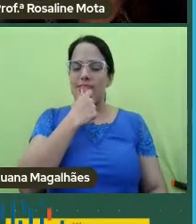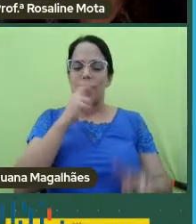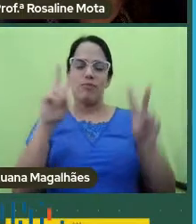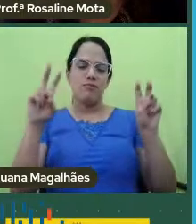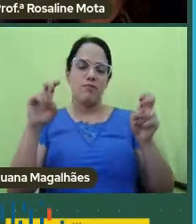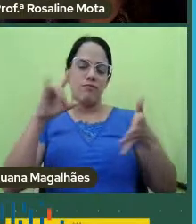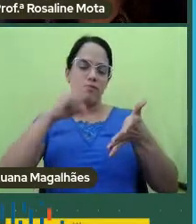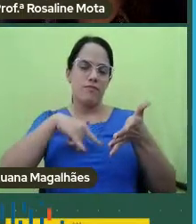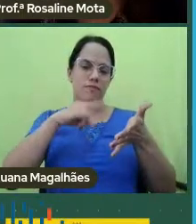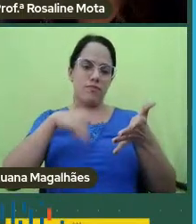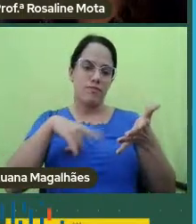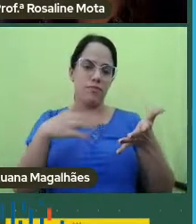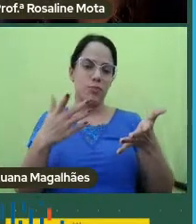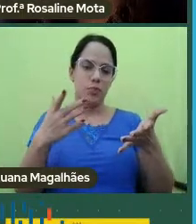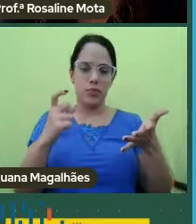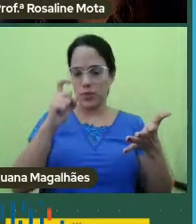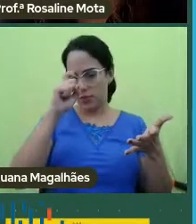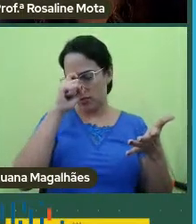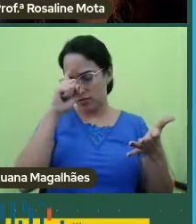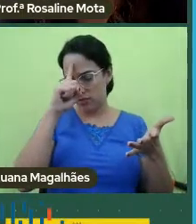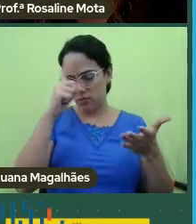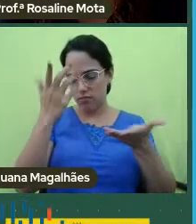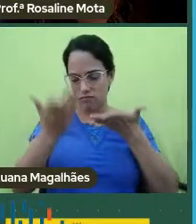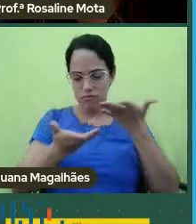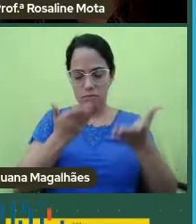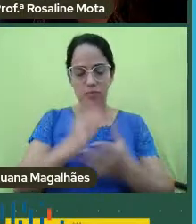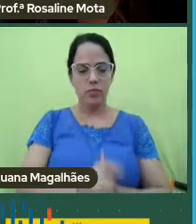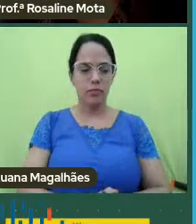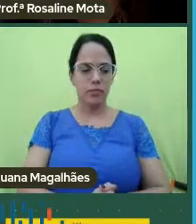documentação clínica, né?